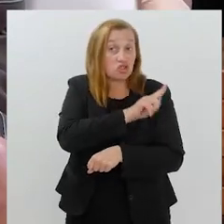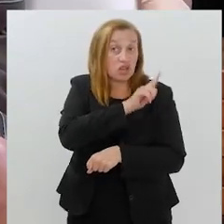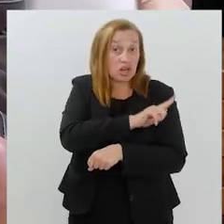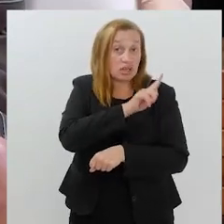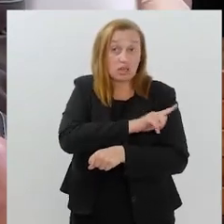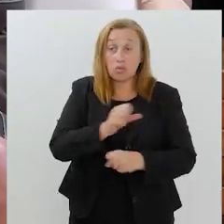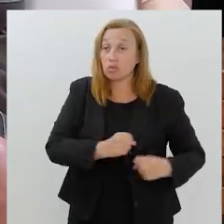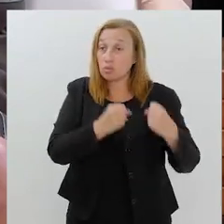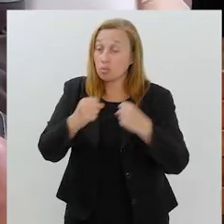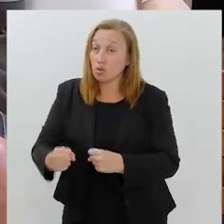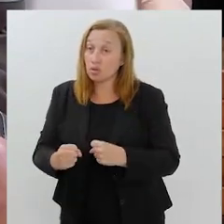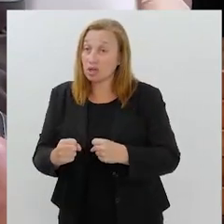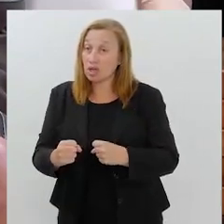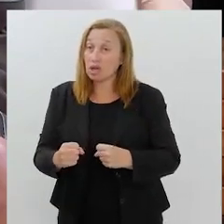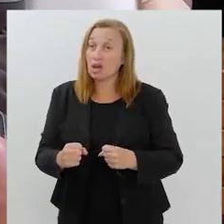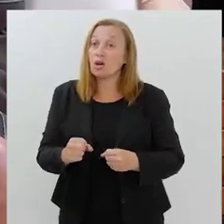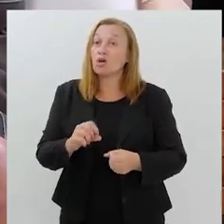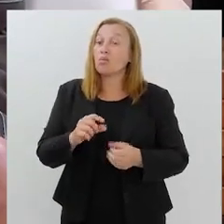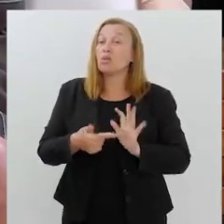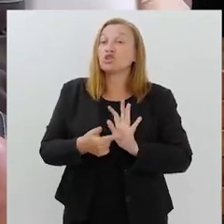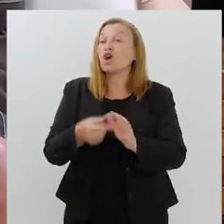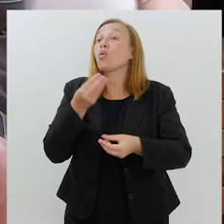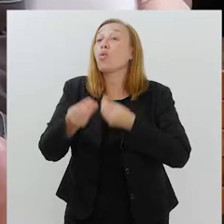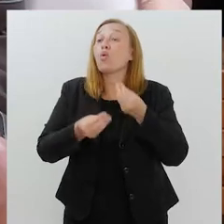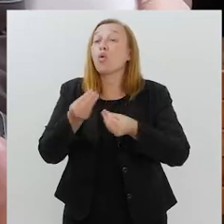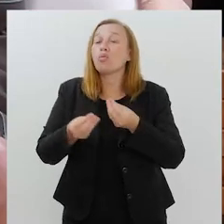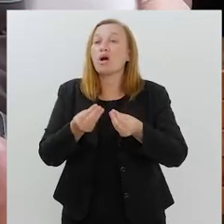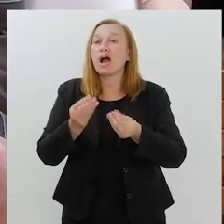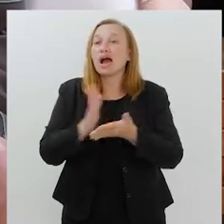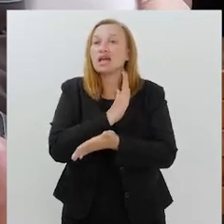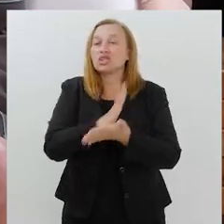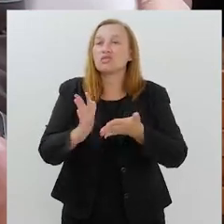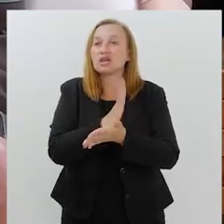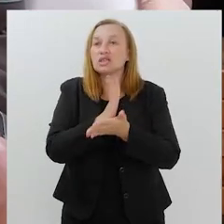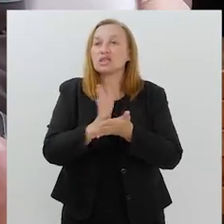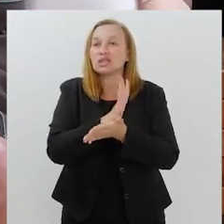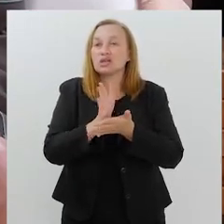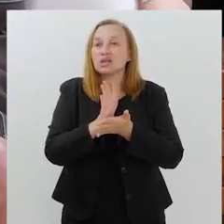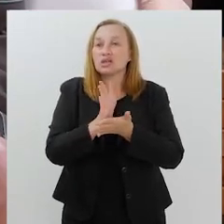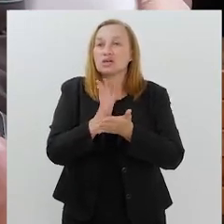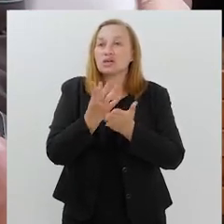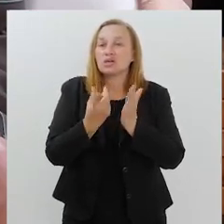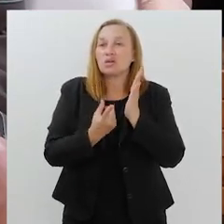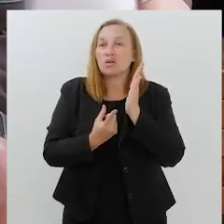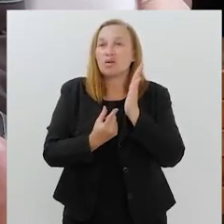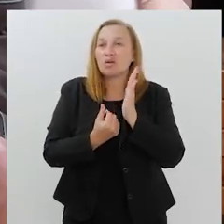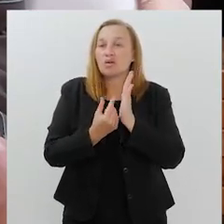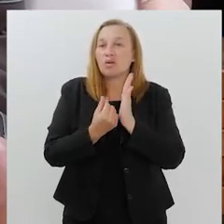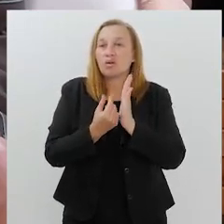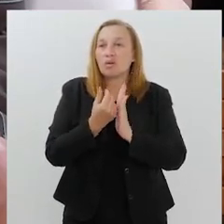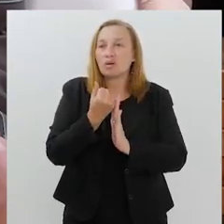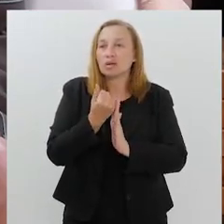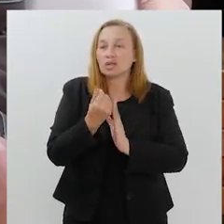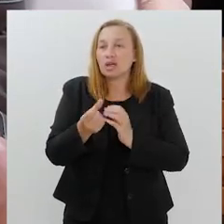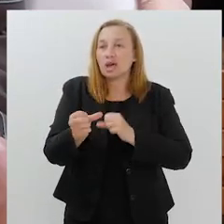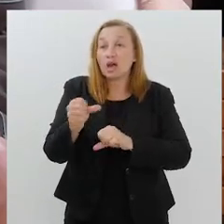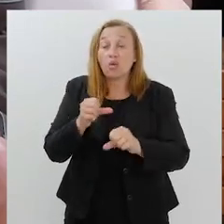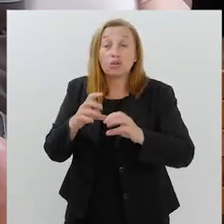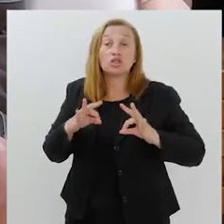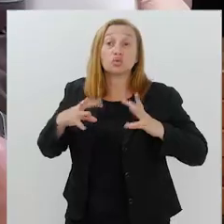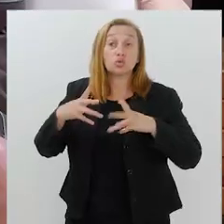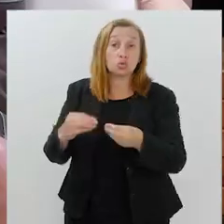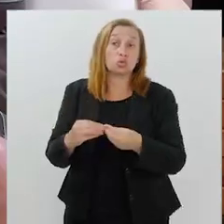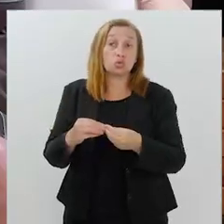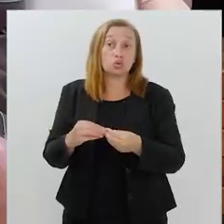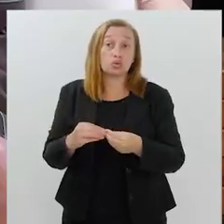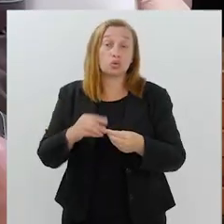de poder no ambiente corporativo demonstra como é que às vezes o capitalismo ele é muitas vezes contraditório